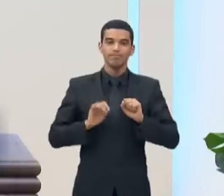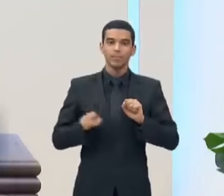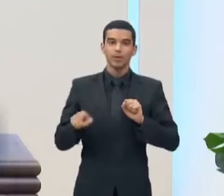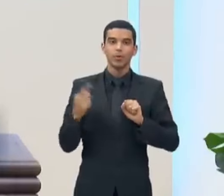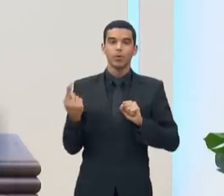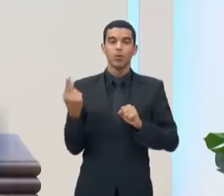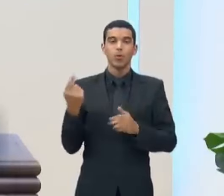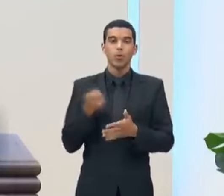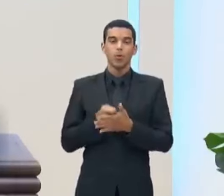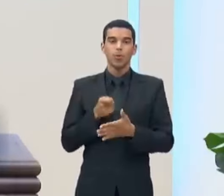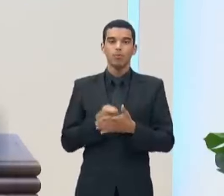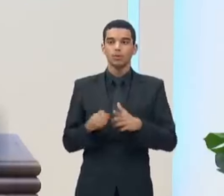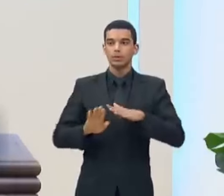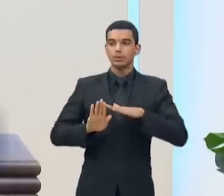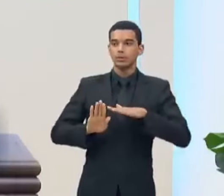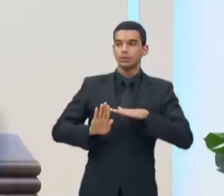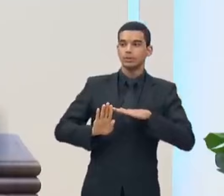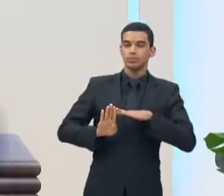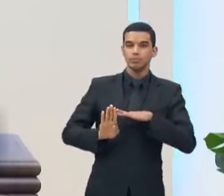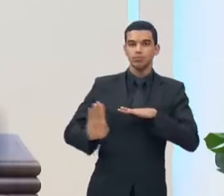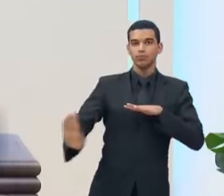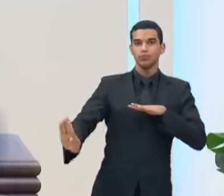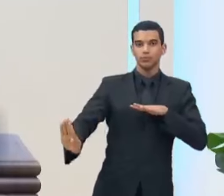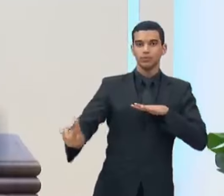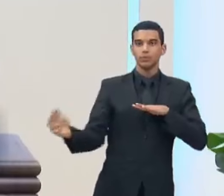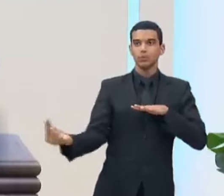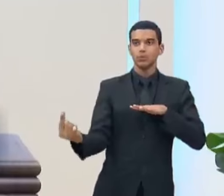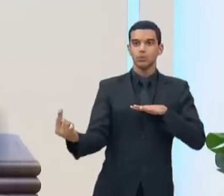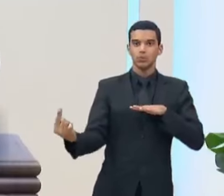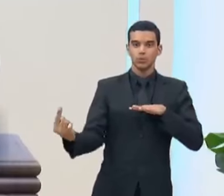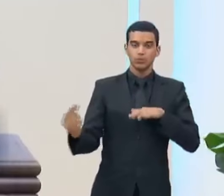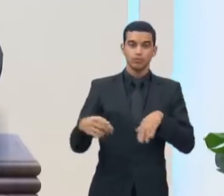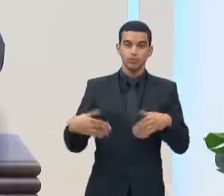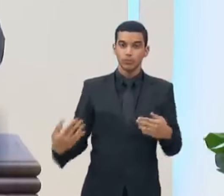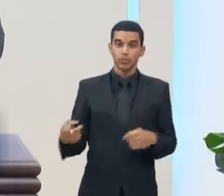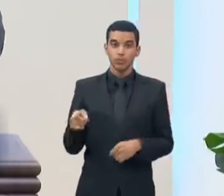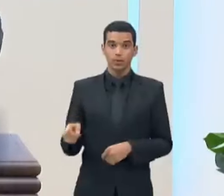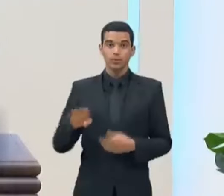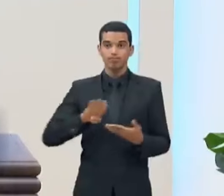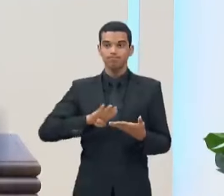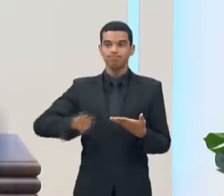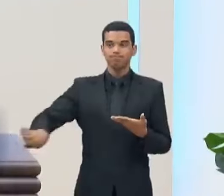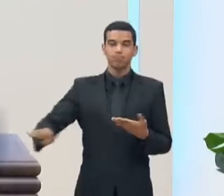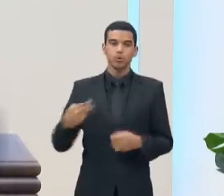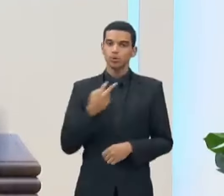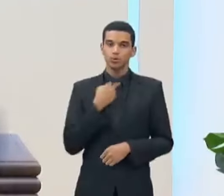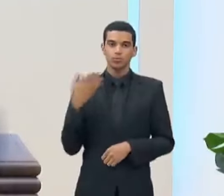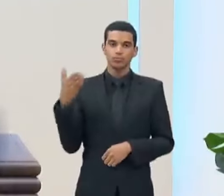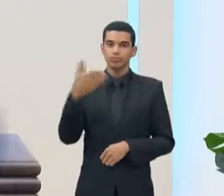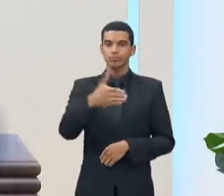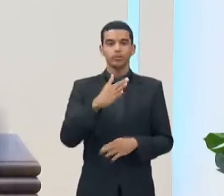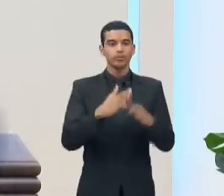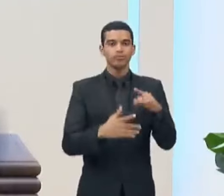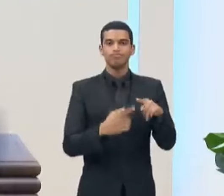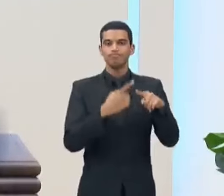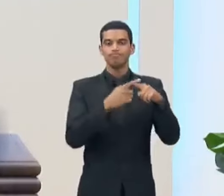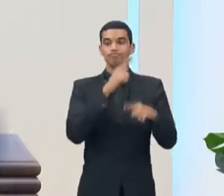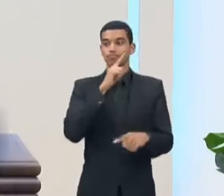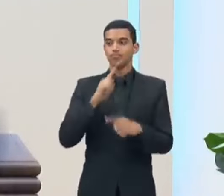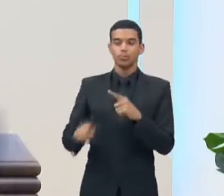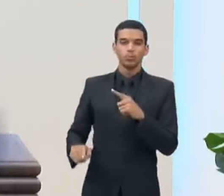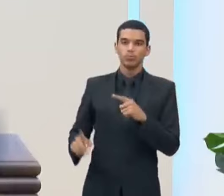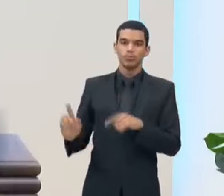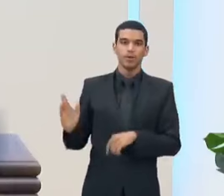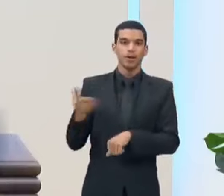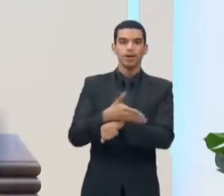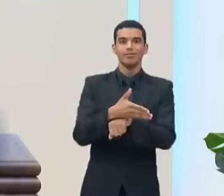obrigações, responsabilidades religiosas. Era uma pessoa excluída da casa do Senhor.